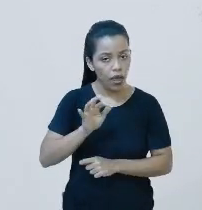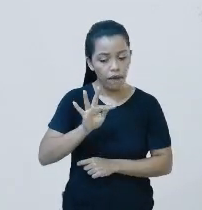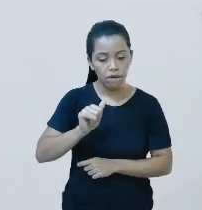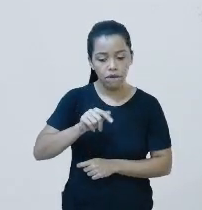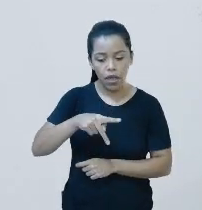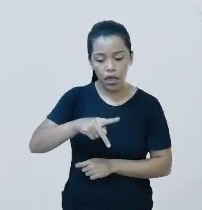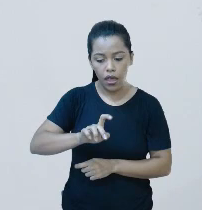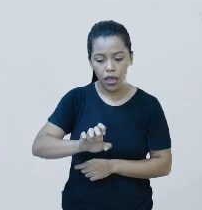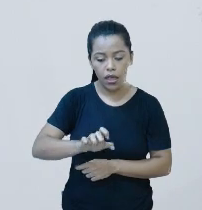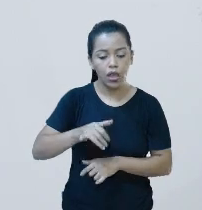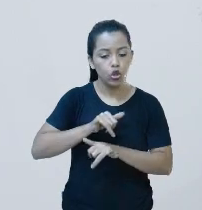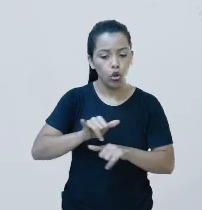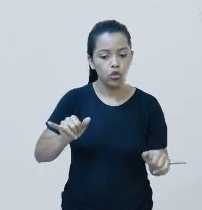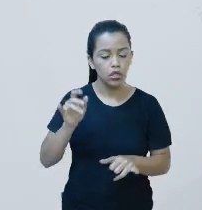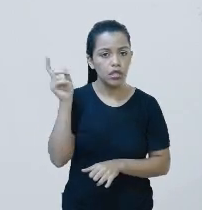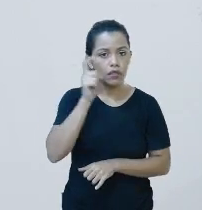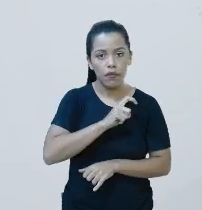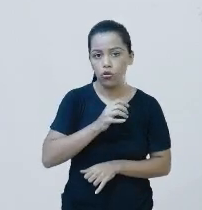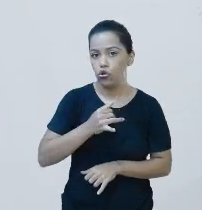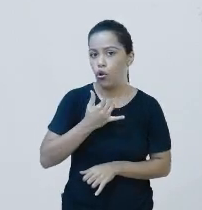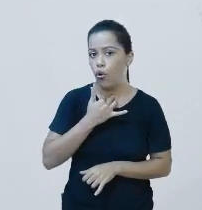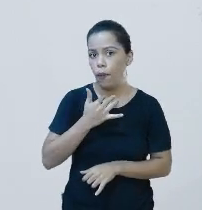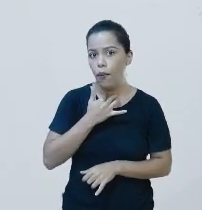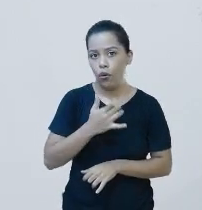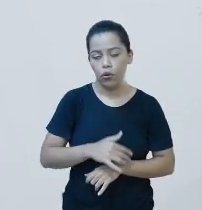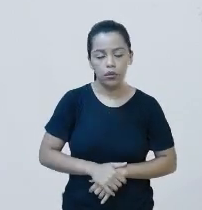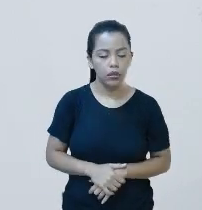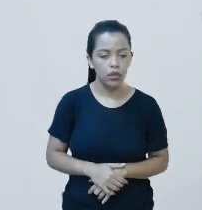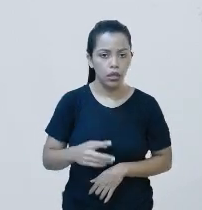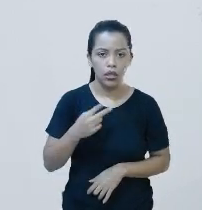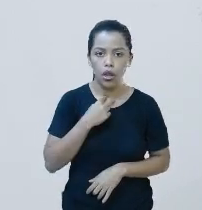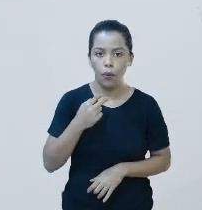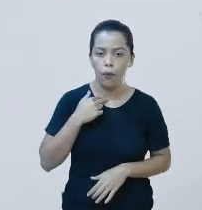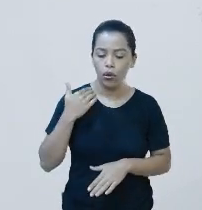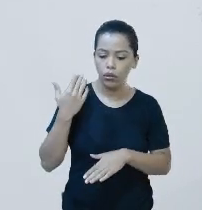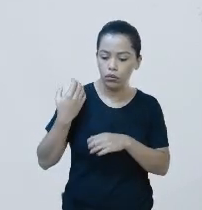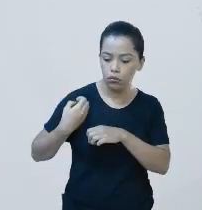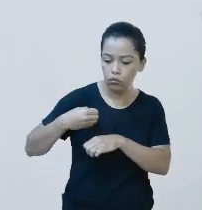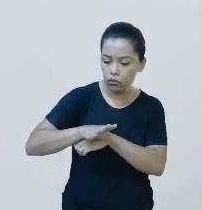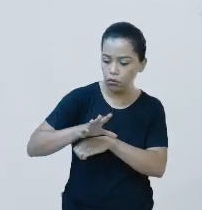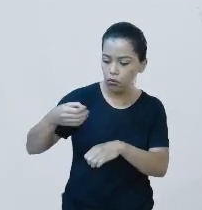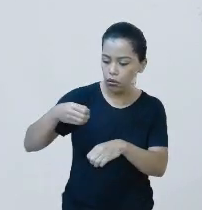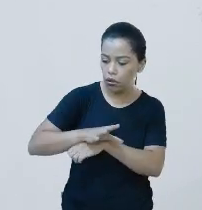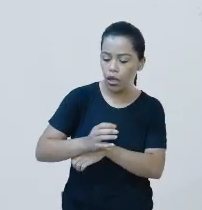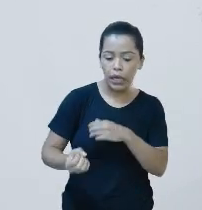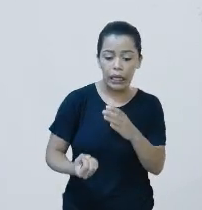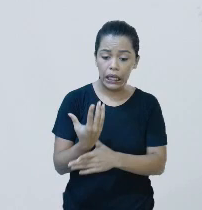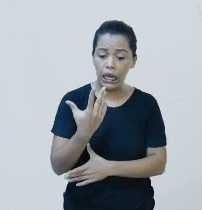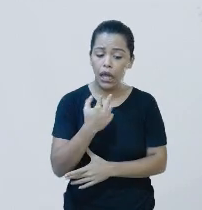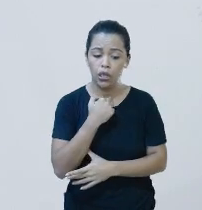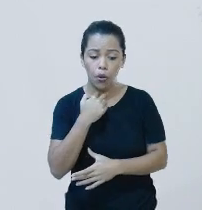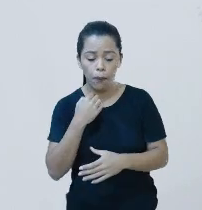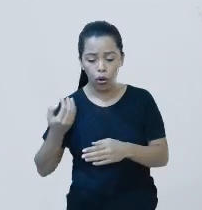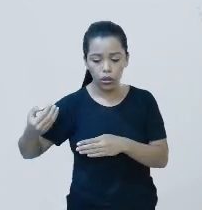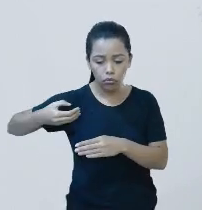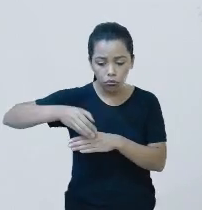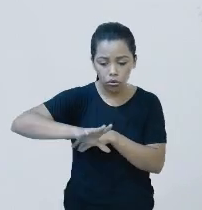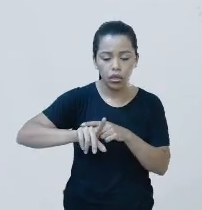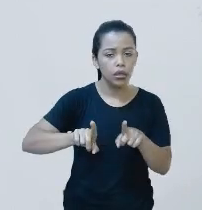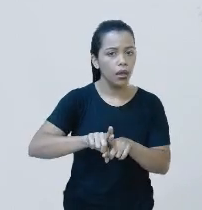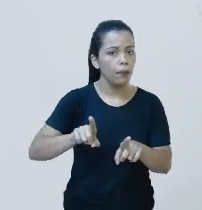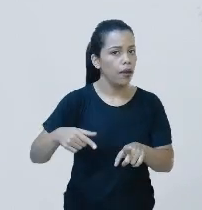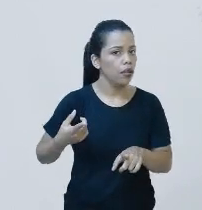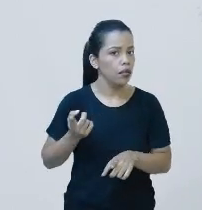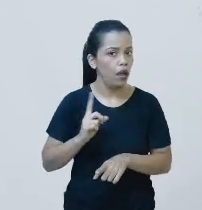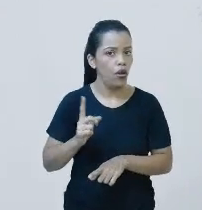as notícias falsas, não podemos repassá-las, nem criá-las, nem compartilhá-las. Então a notícia ela tem o objetivo